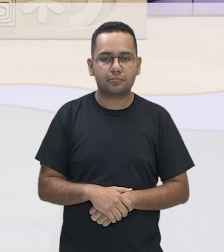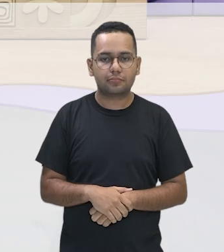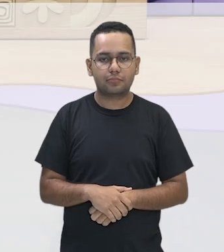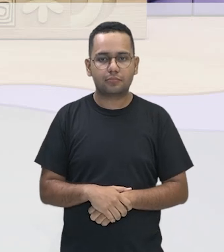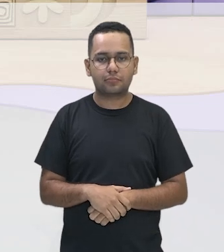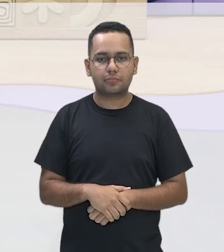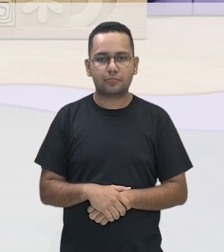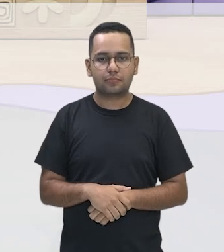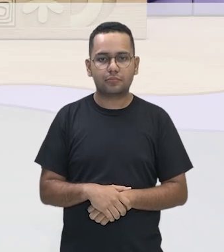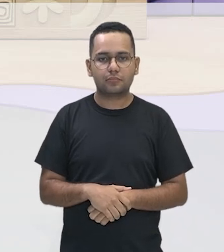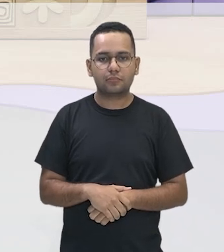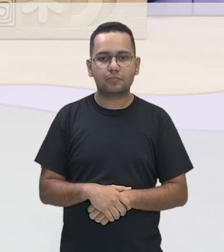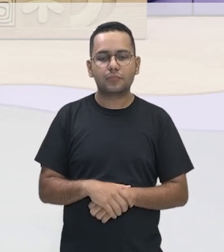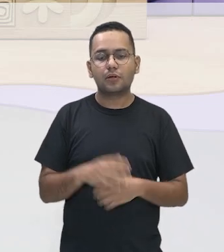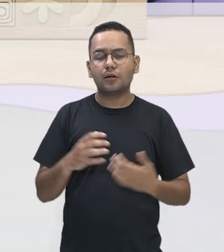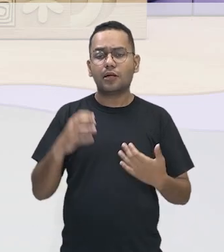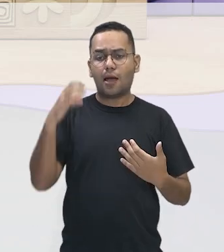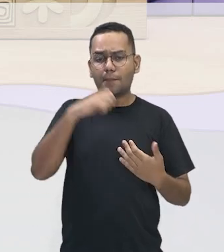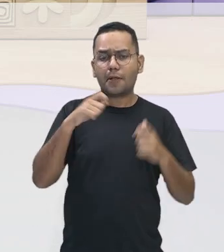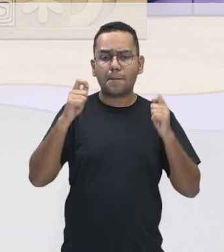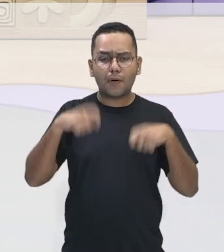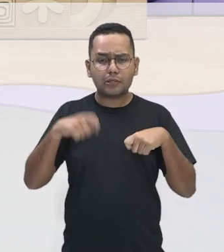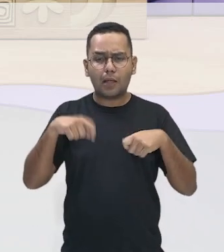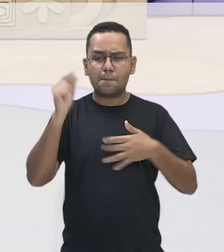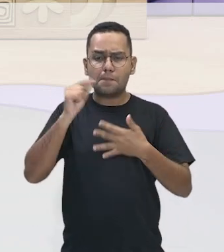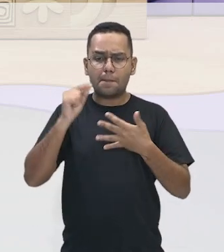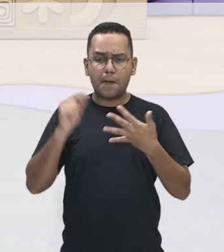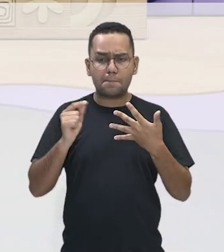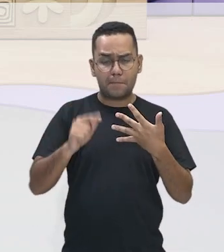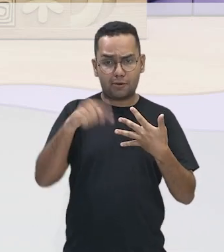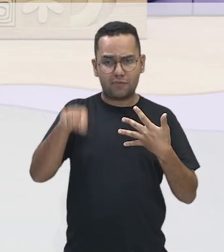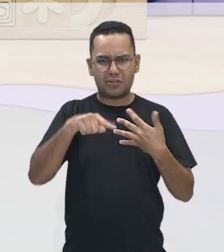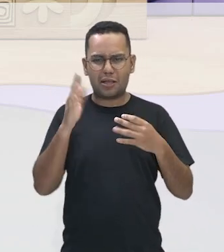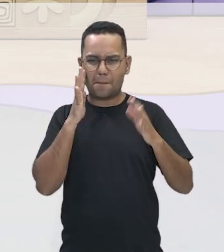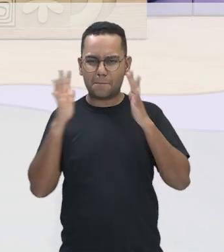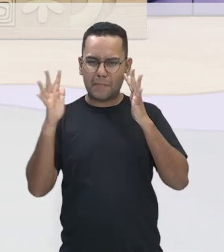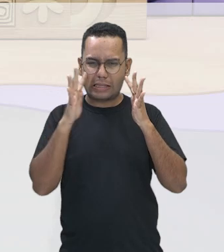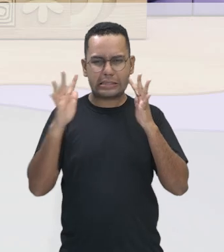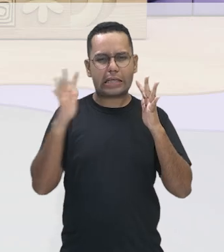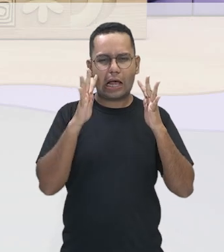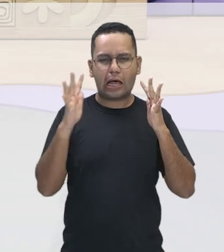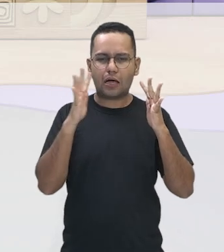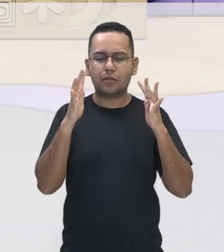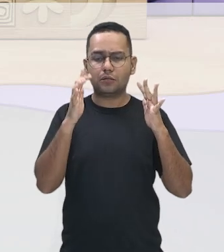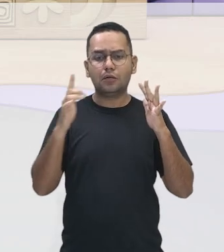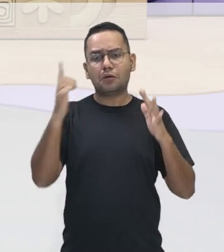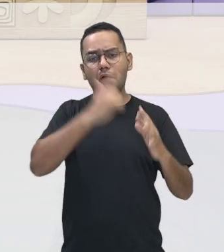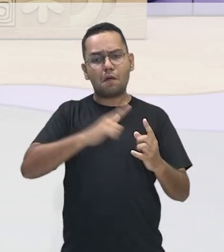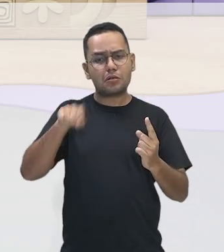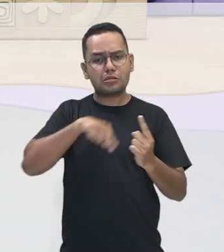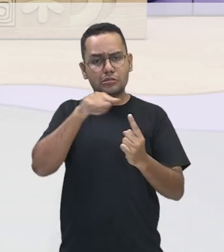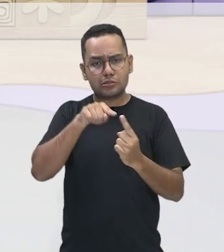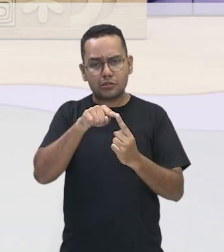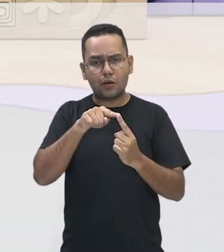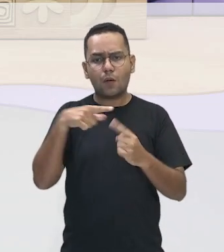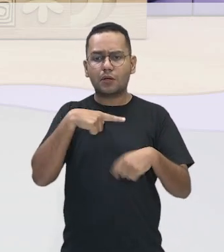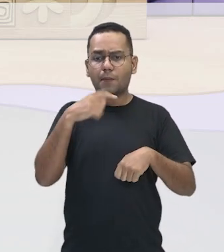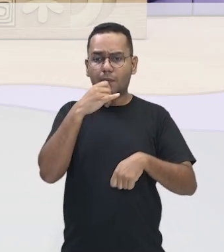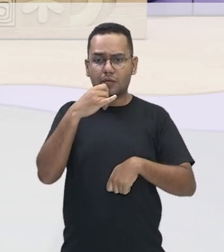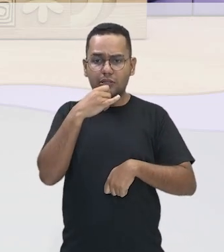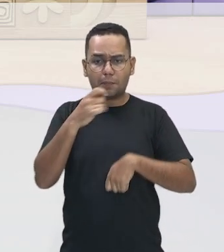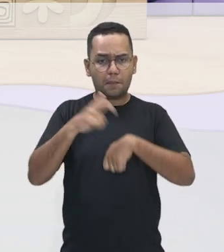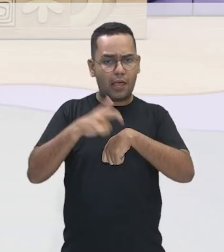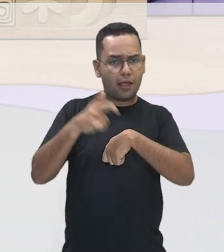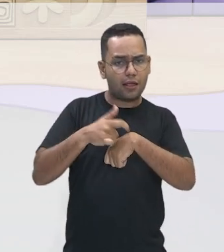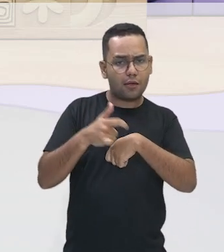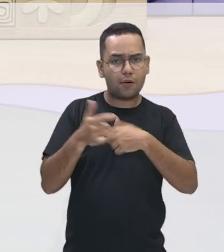objetivos, metas e prazos, para que eles, de fato, se tornem realidade. Então, meu caro